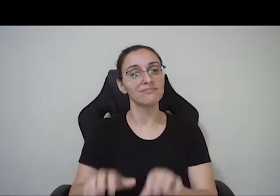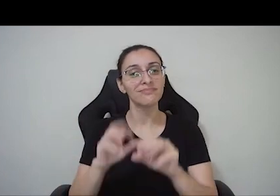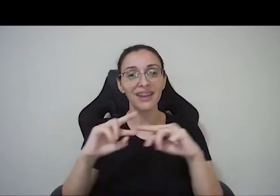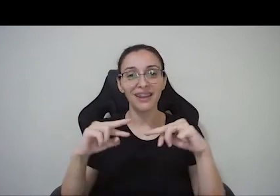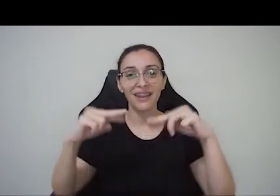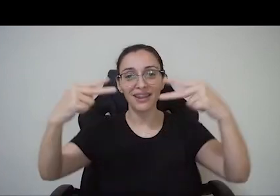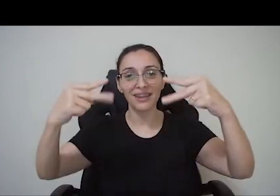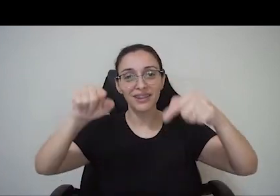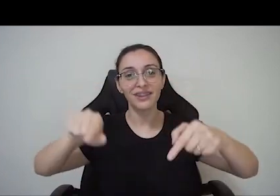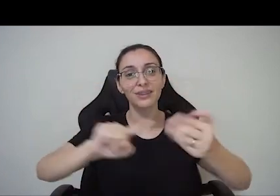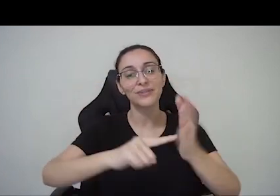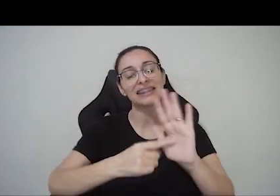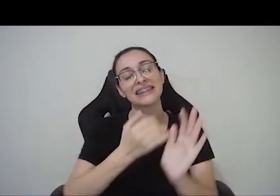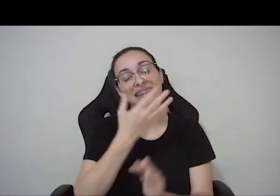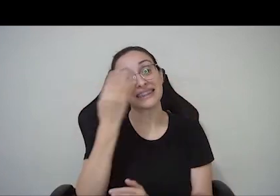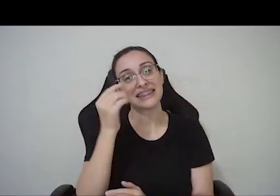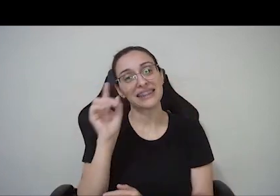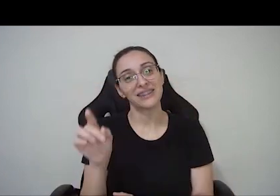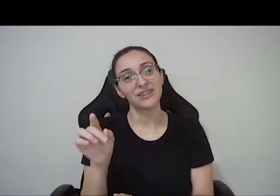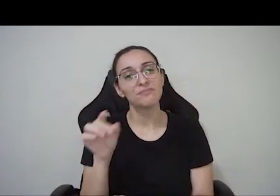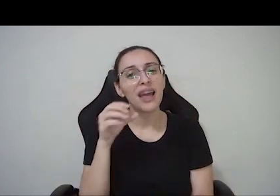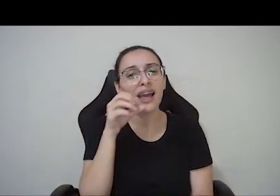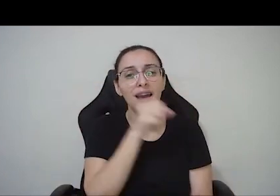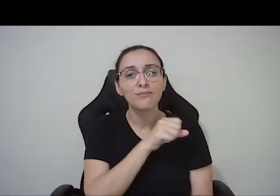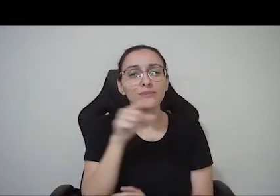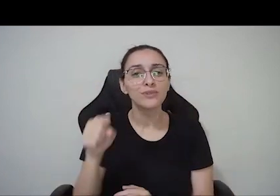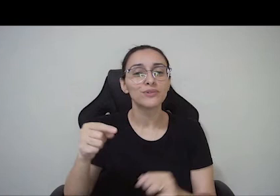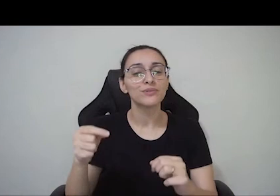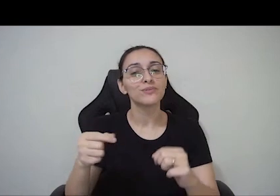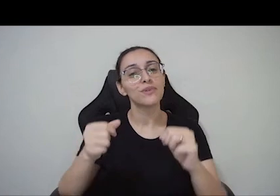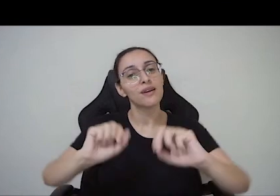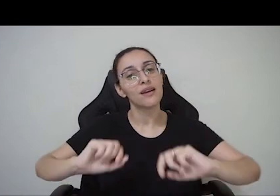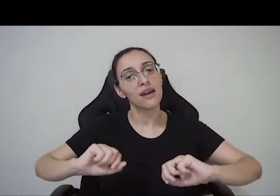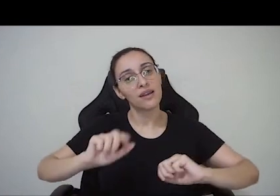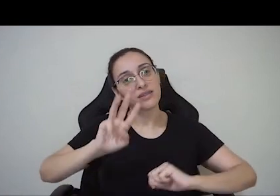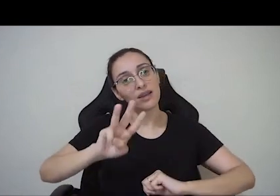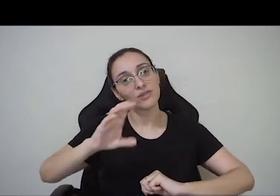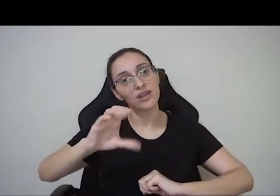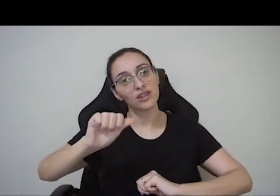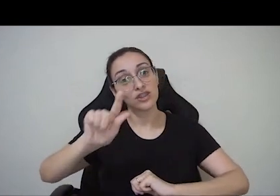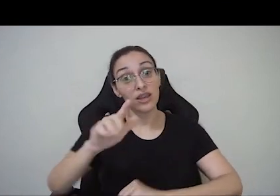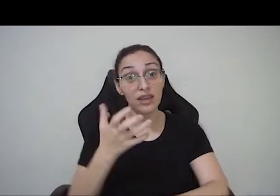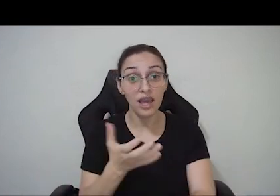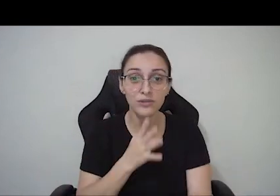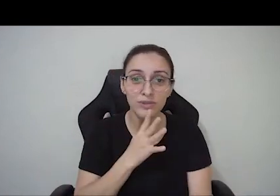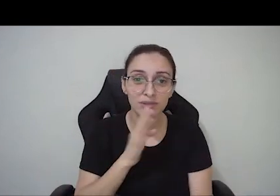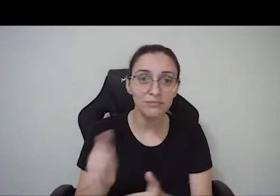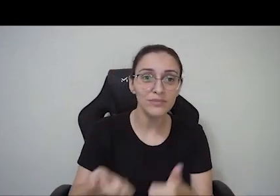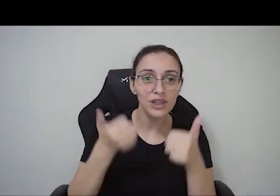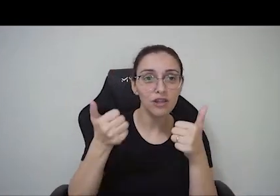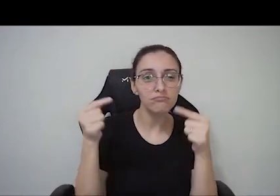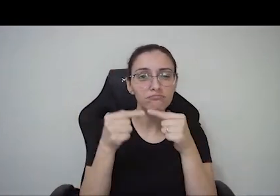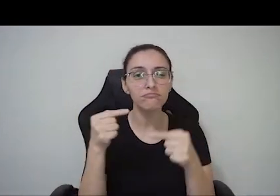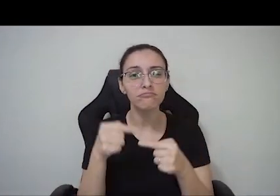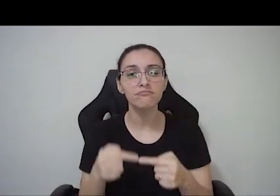aqui na apresentação. Existe um guia rápido da WCAG, muito bacana para quem quer conhecer melhor, quer